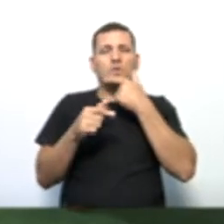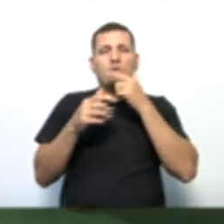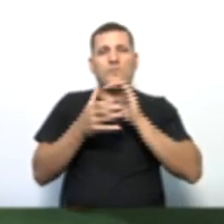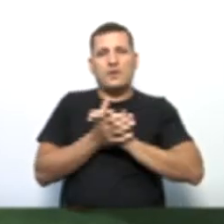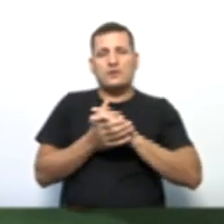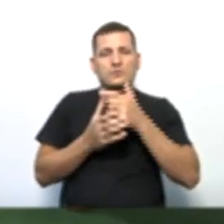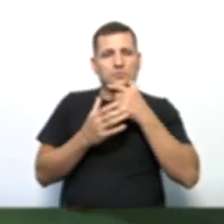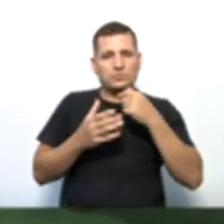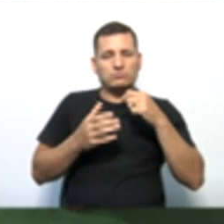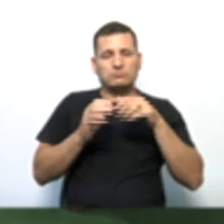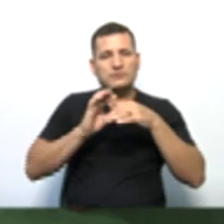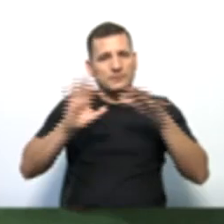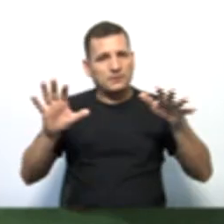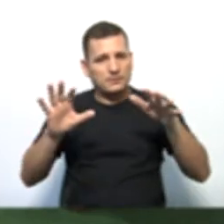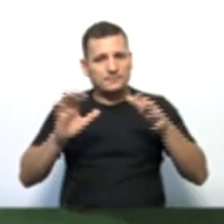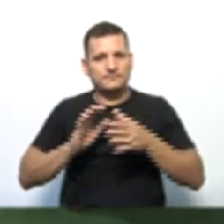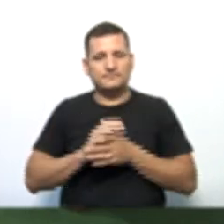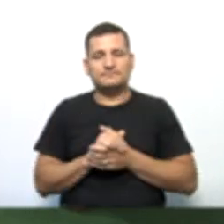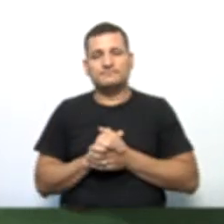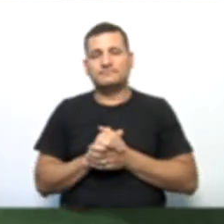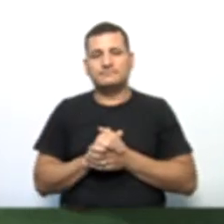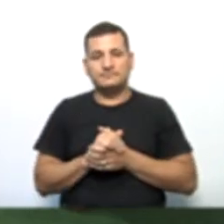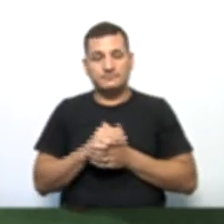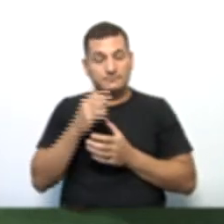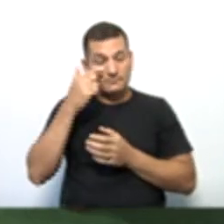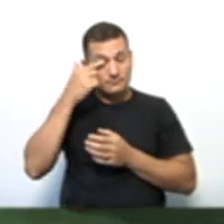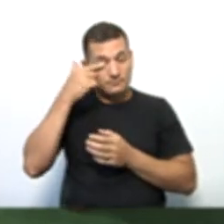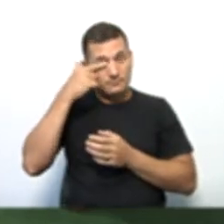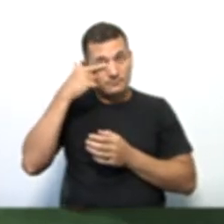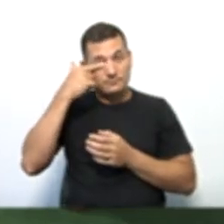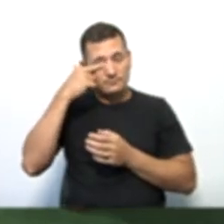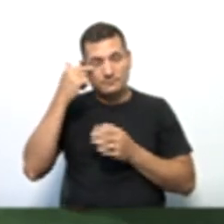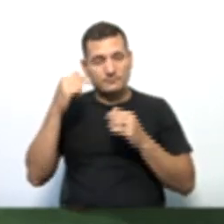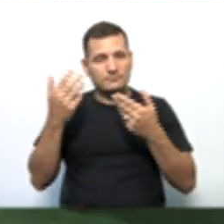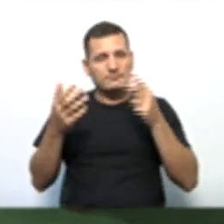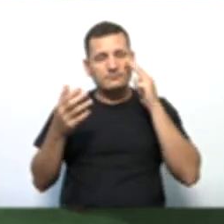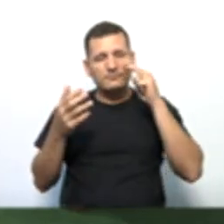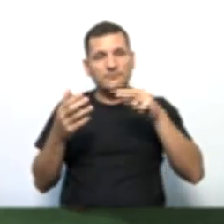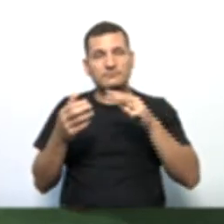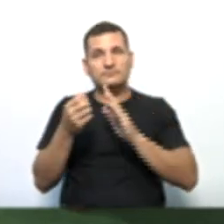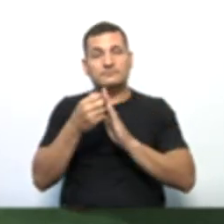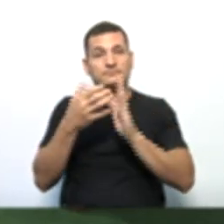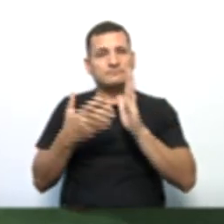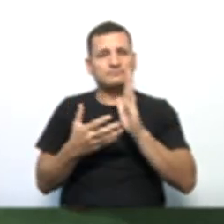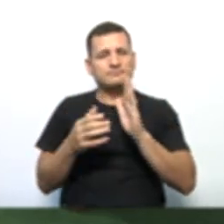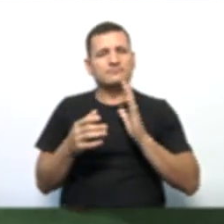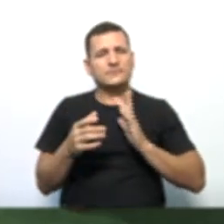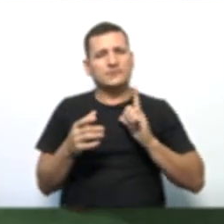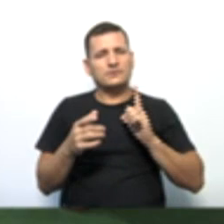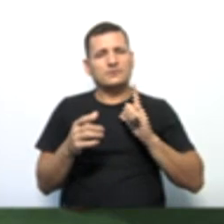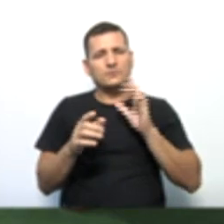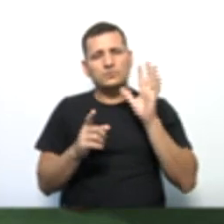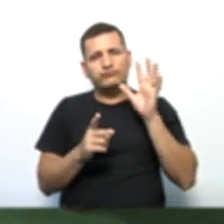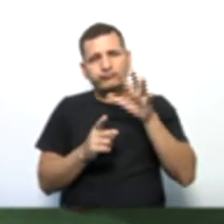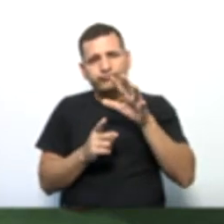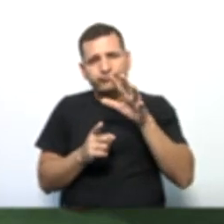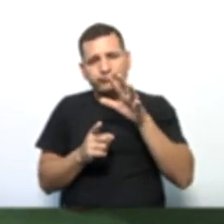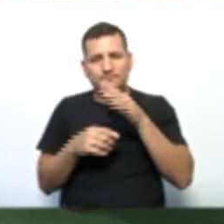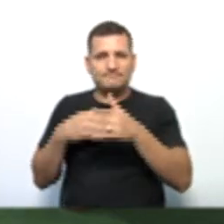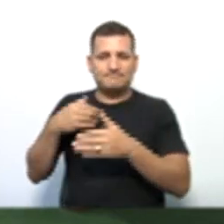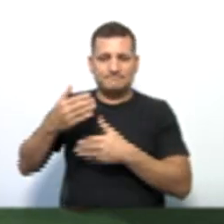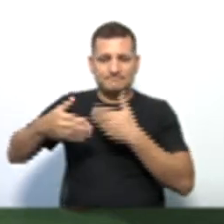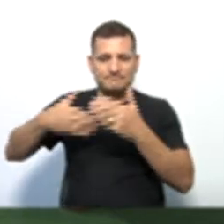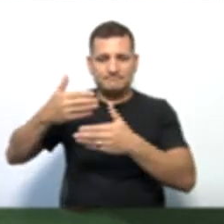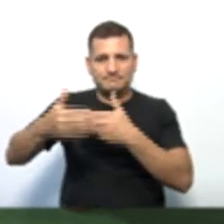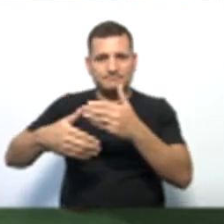parceiro. A gente vai vendo, então, professor, que esses aspectos eles vão influenciar bastante ao longo da história, né? E, na